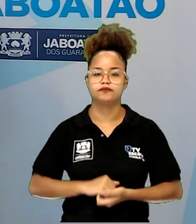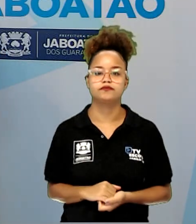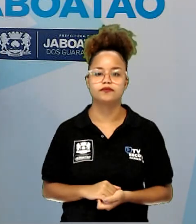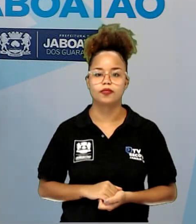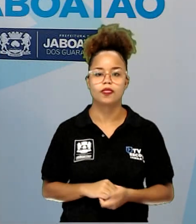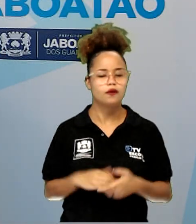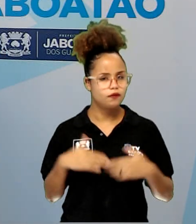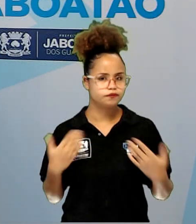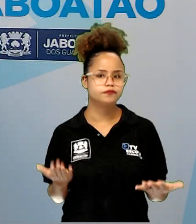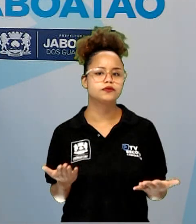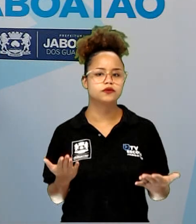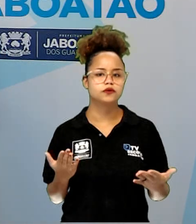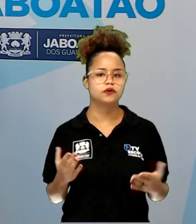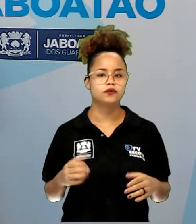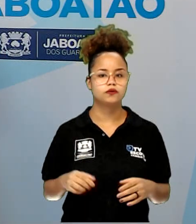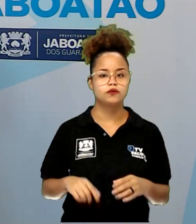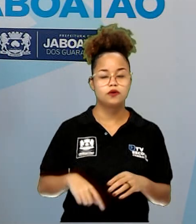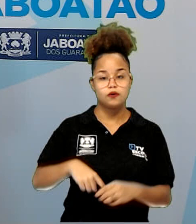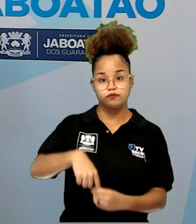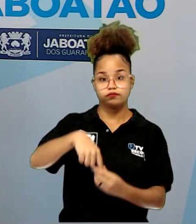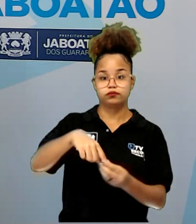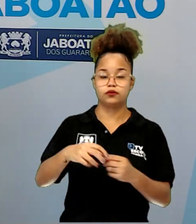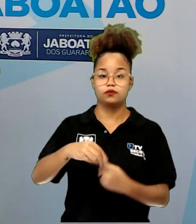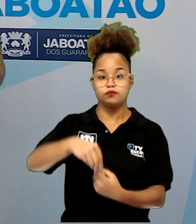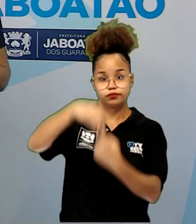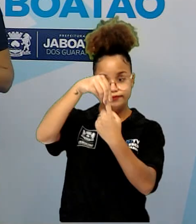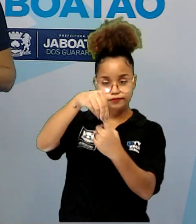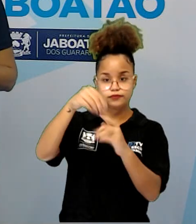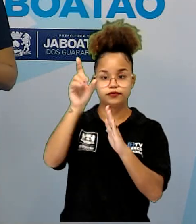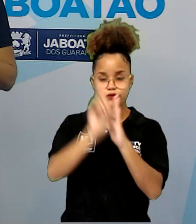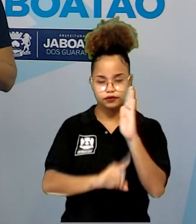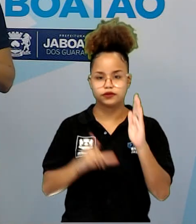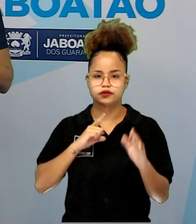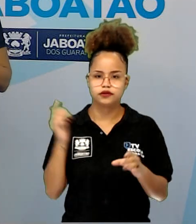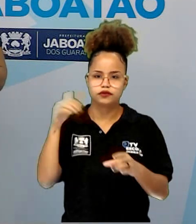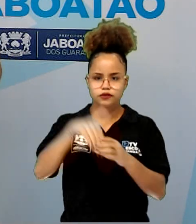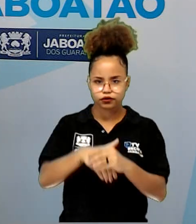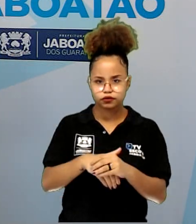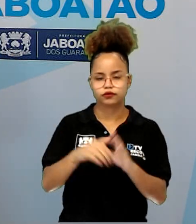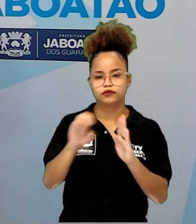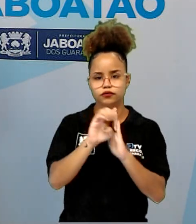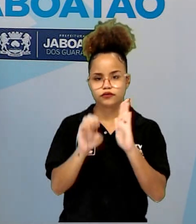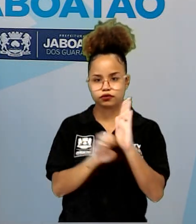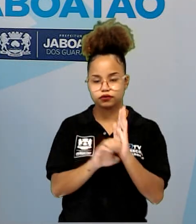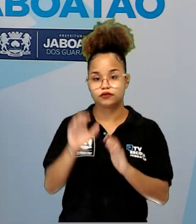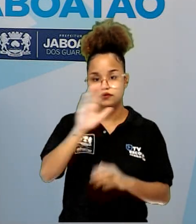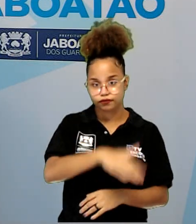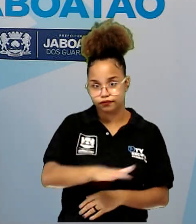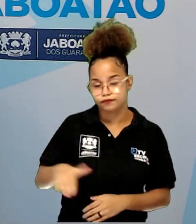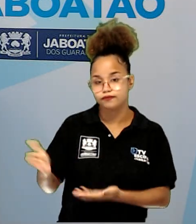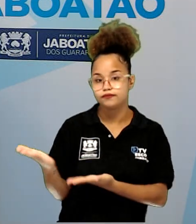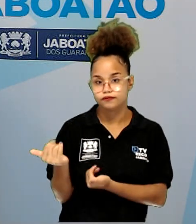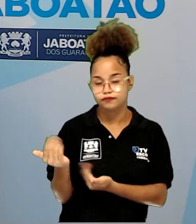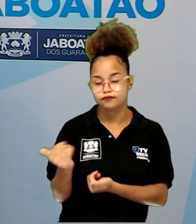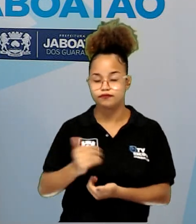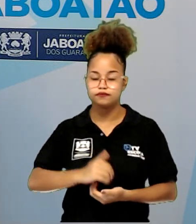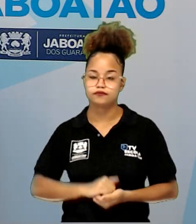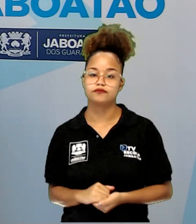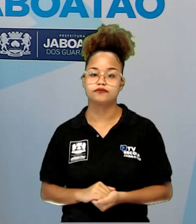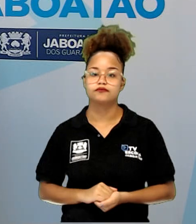os principais direitos que estão contidos no Estatuto da Criança e do